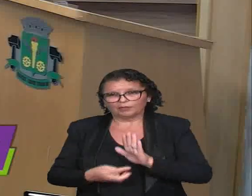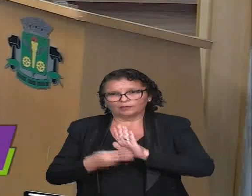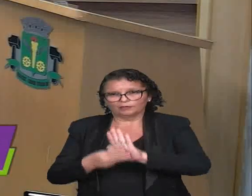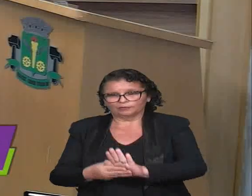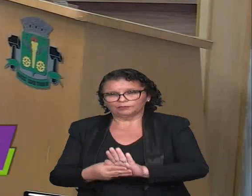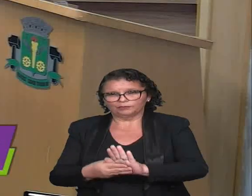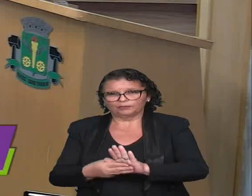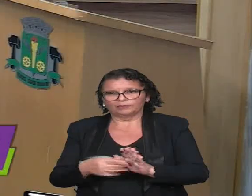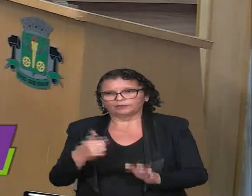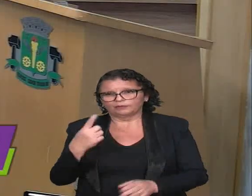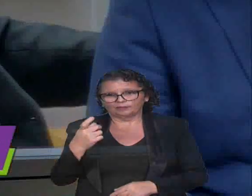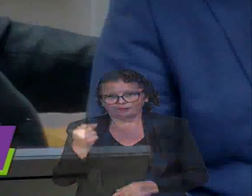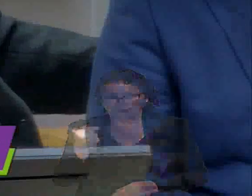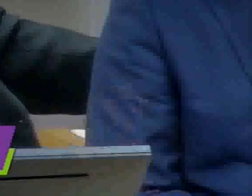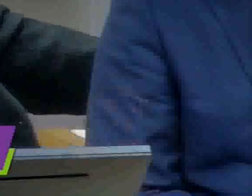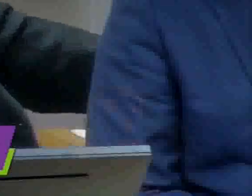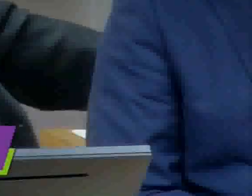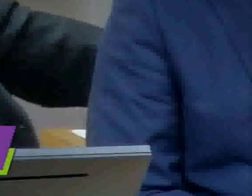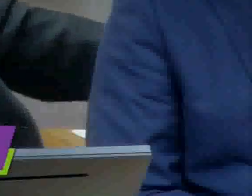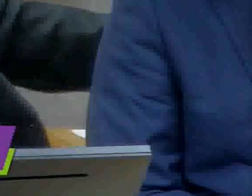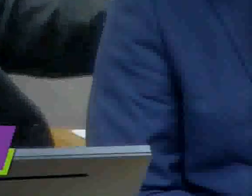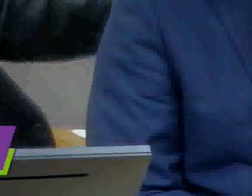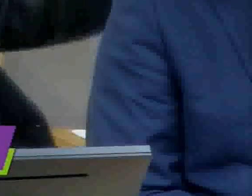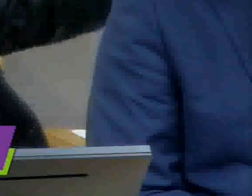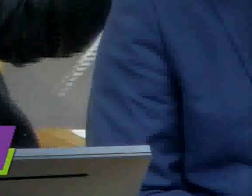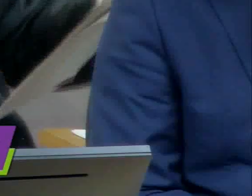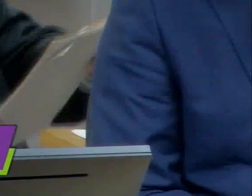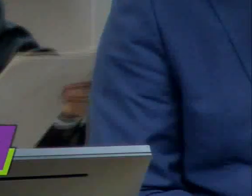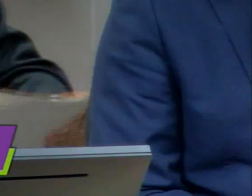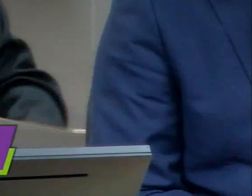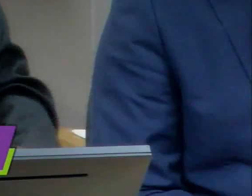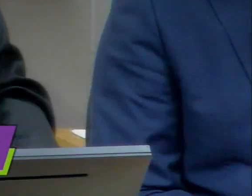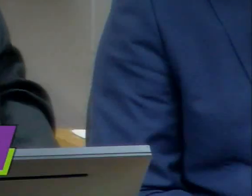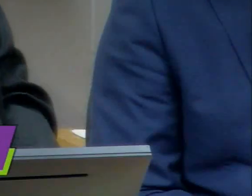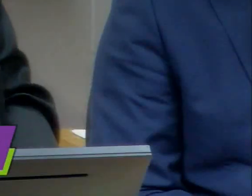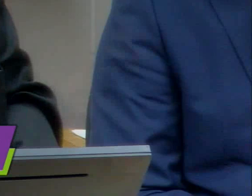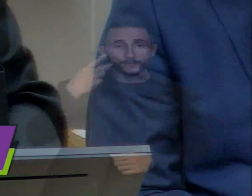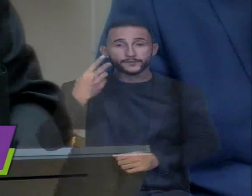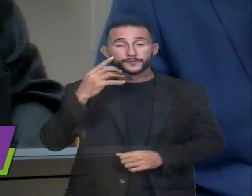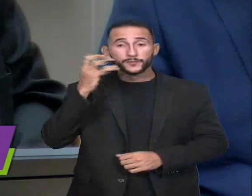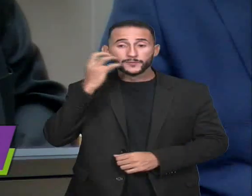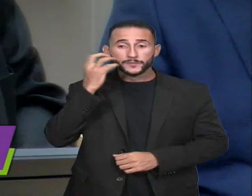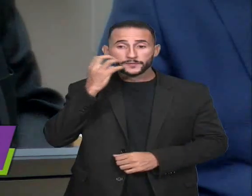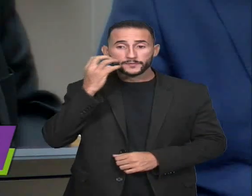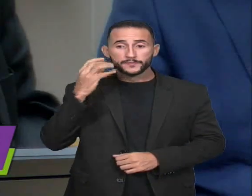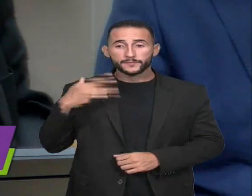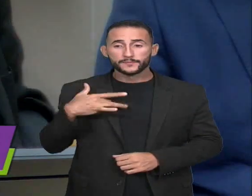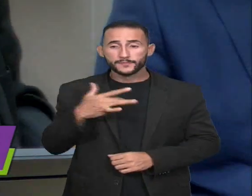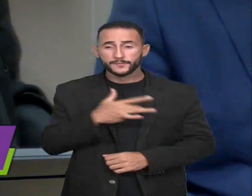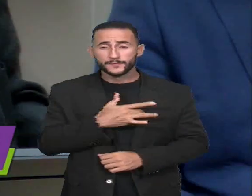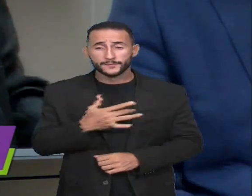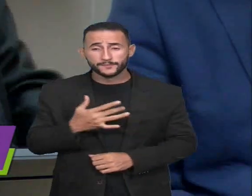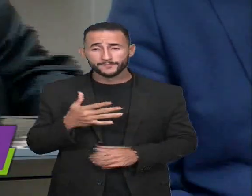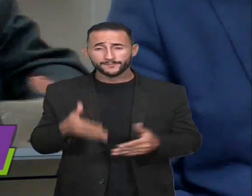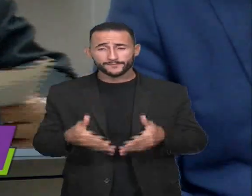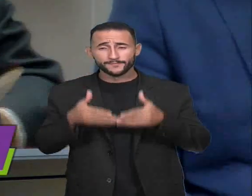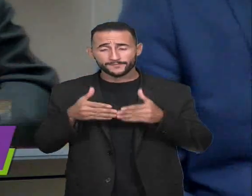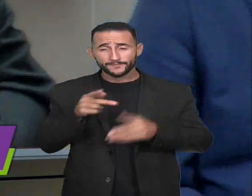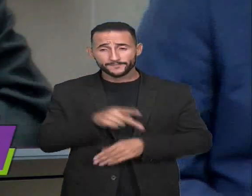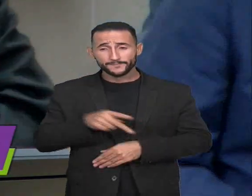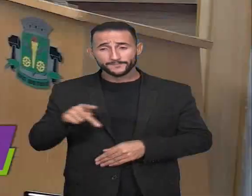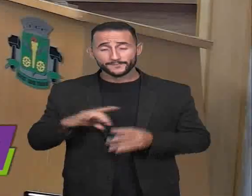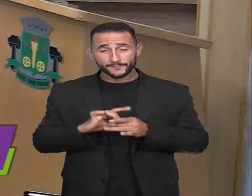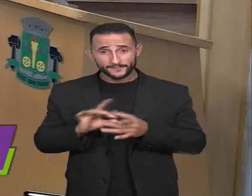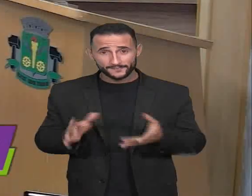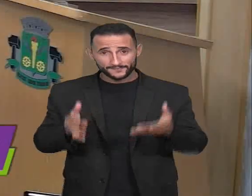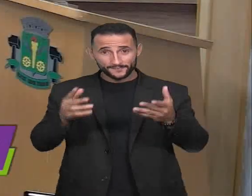de repúdio 10 de24 dabre vereadora da SA questão de ordem presente questão de ordem Juliana